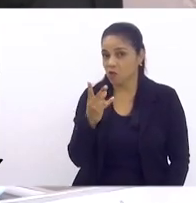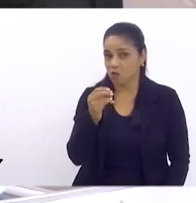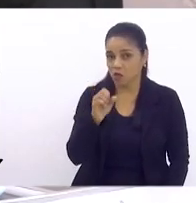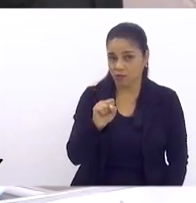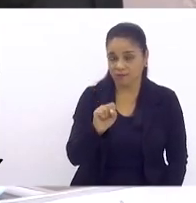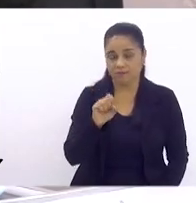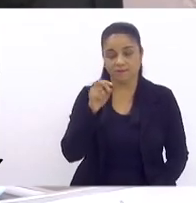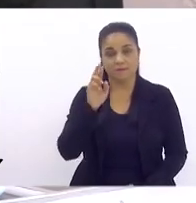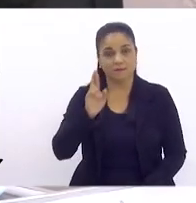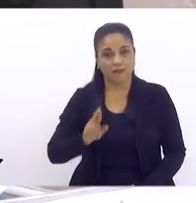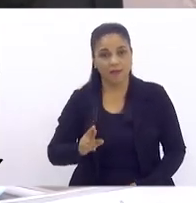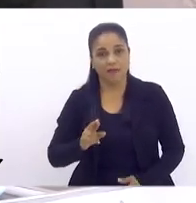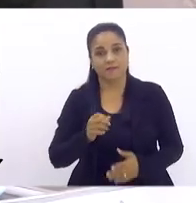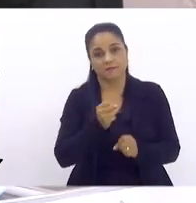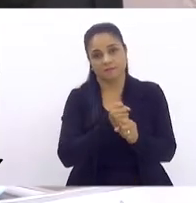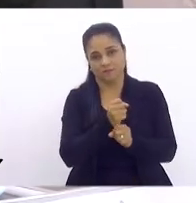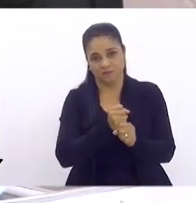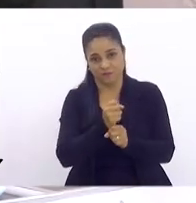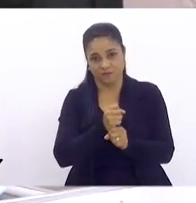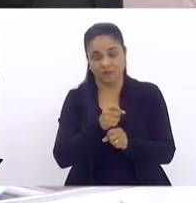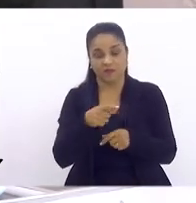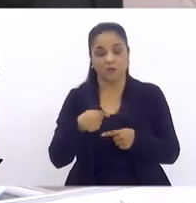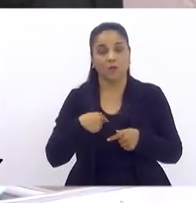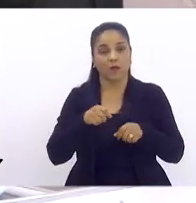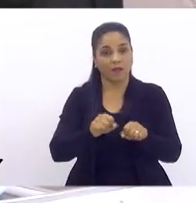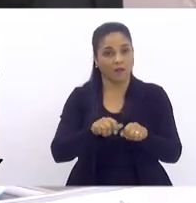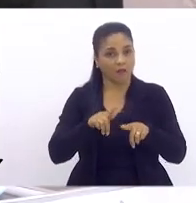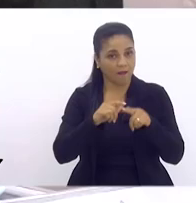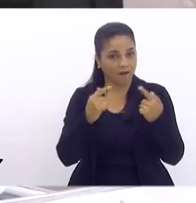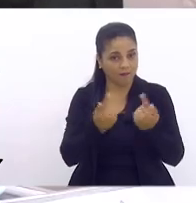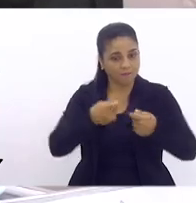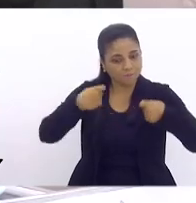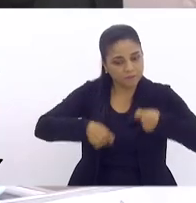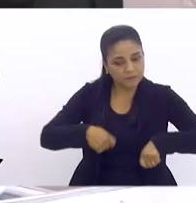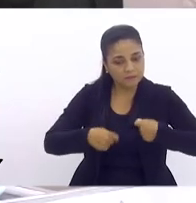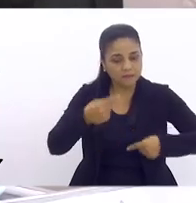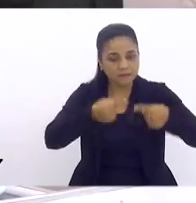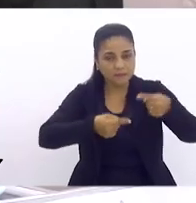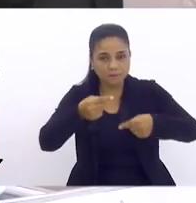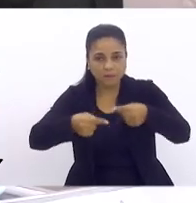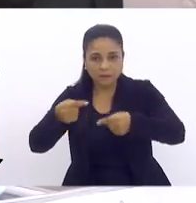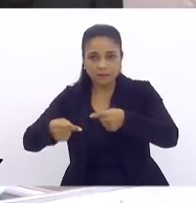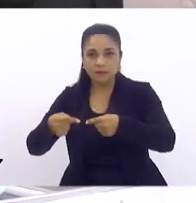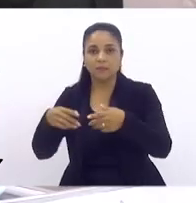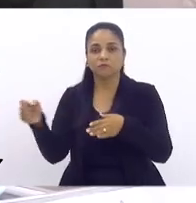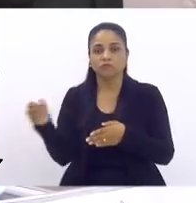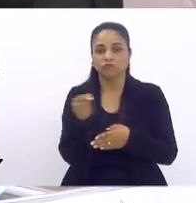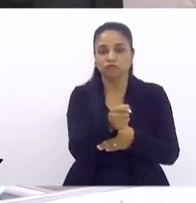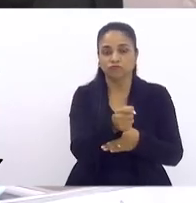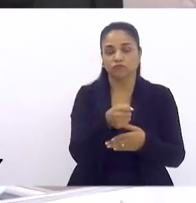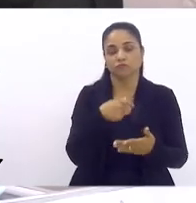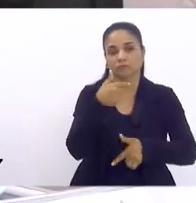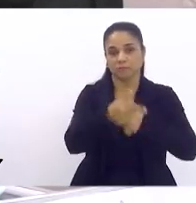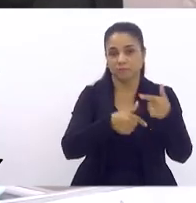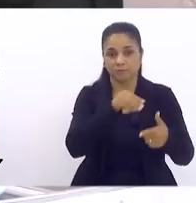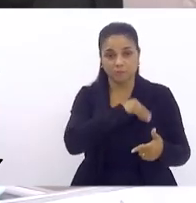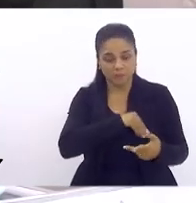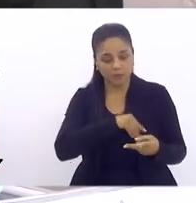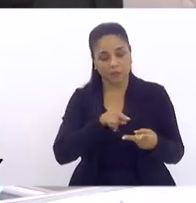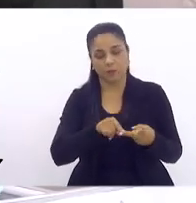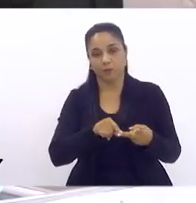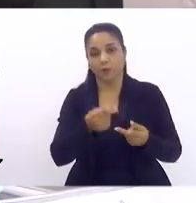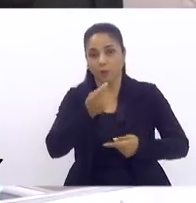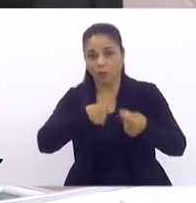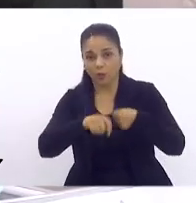a gente precisa debater porque se gerará lucro gerará cadeias produtivas empregos ou seja nós precisamos